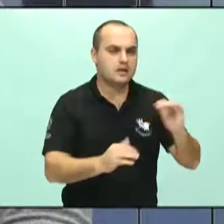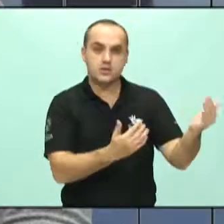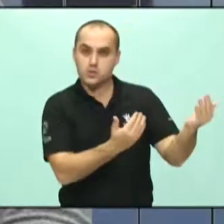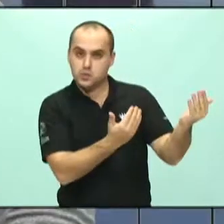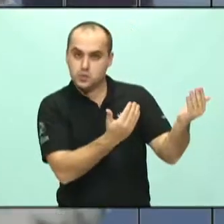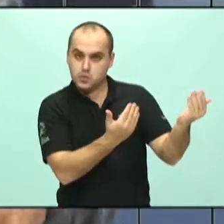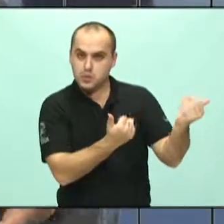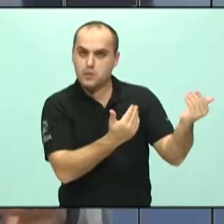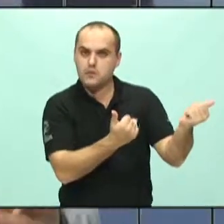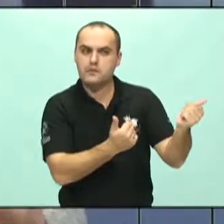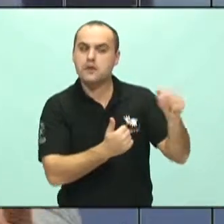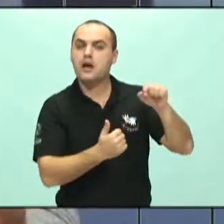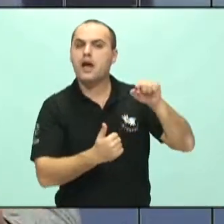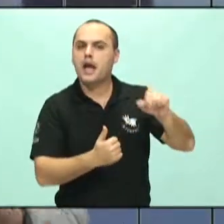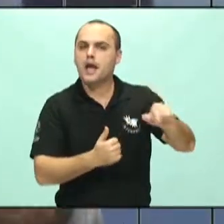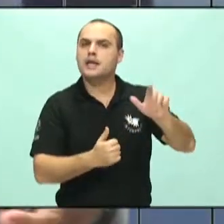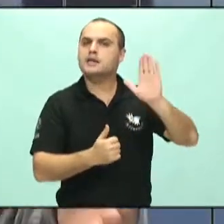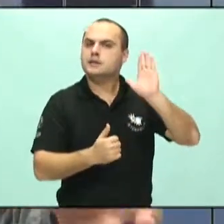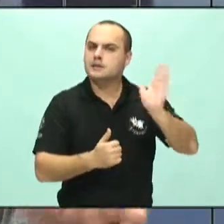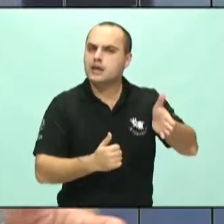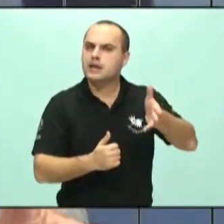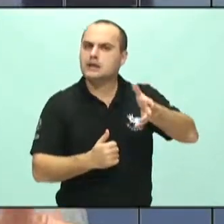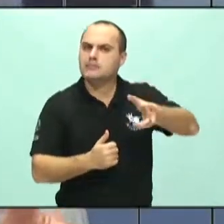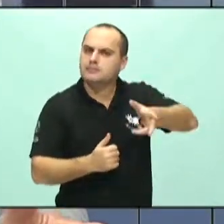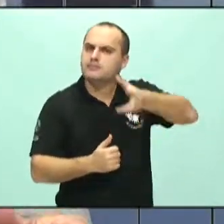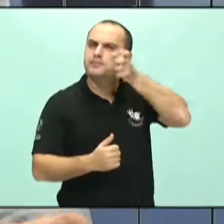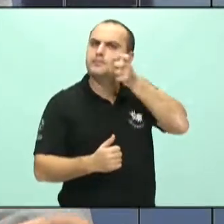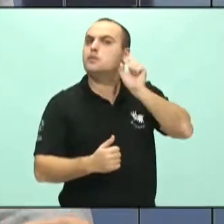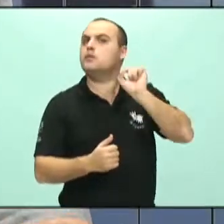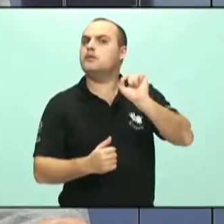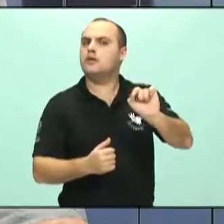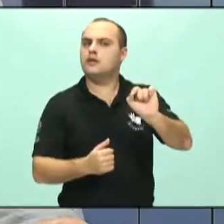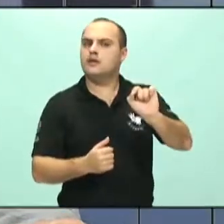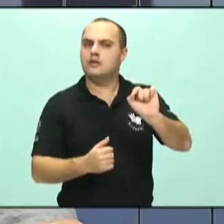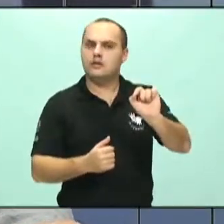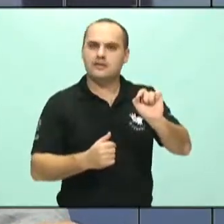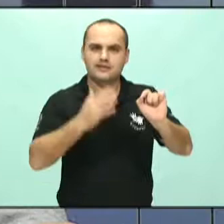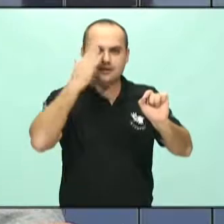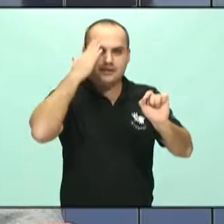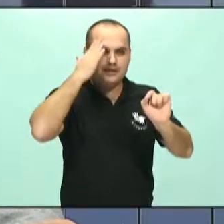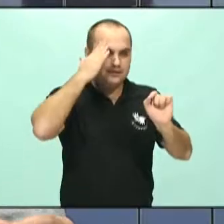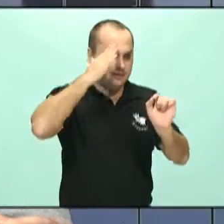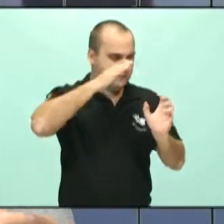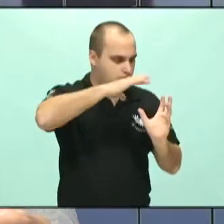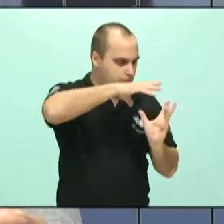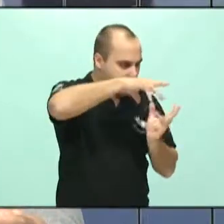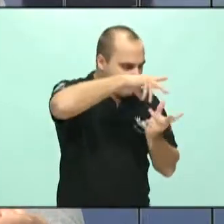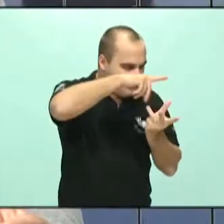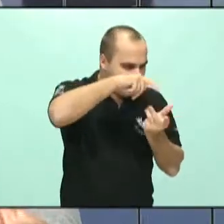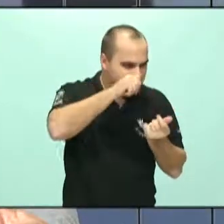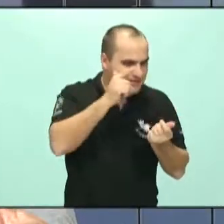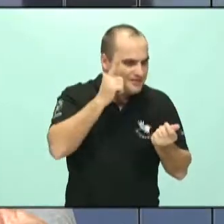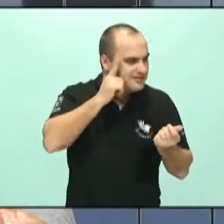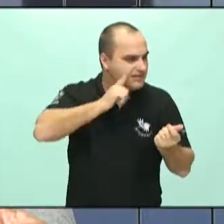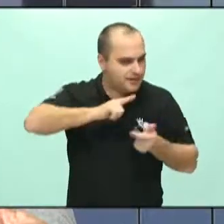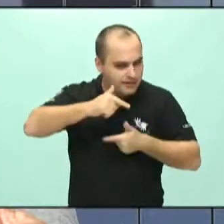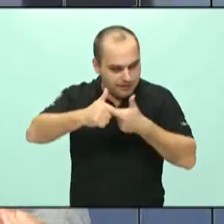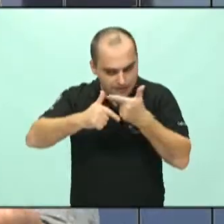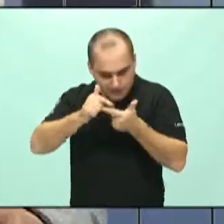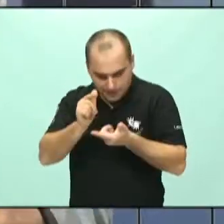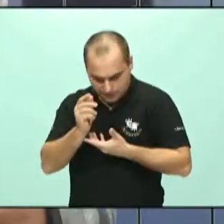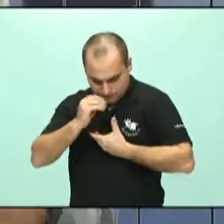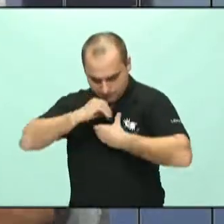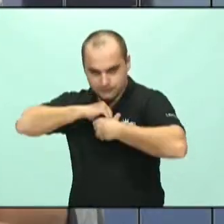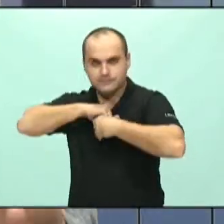consegue realmente, né, ter as sensações do mundo através de um corpo. E com isso a capoeira ela